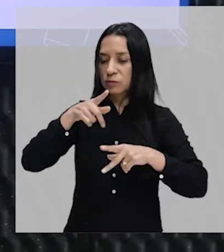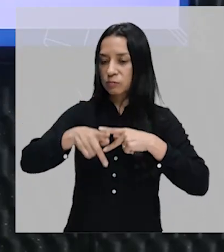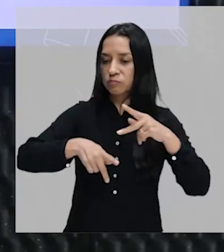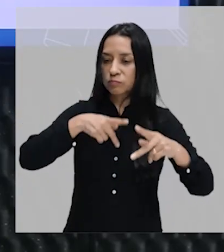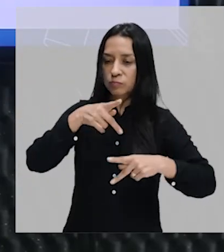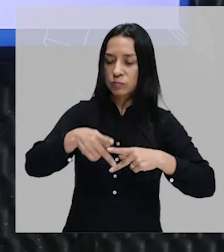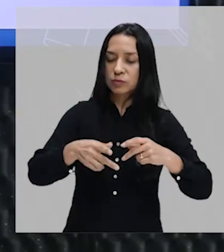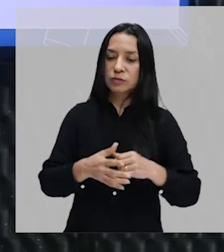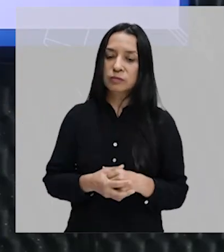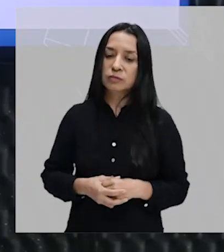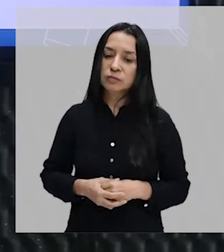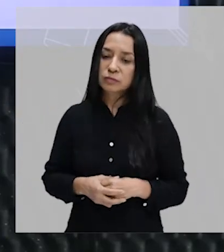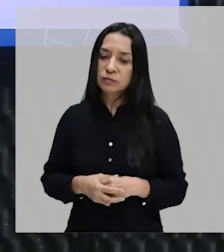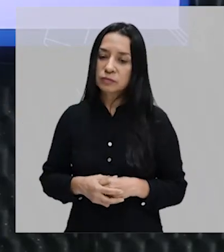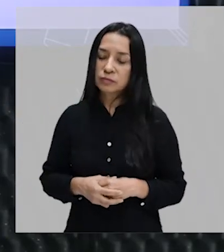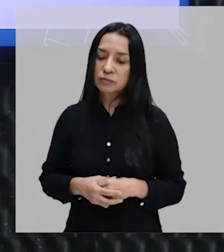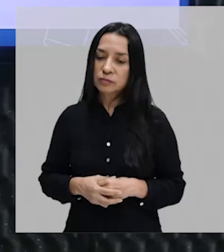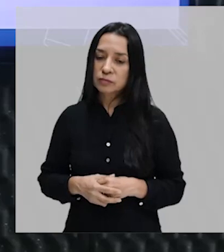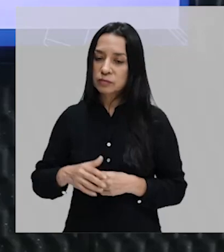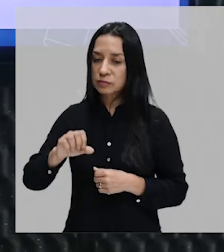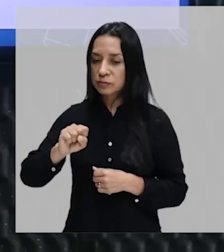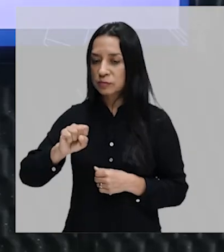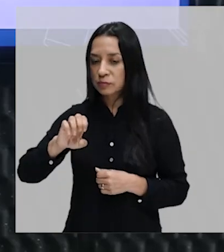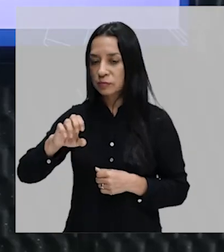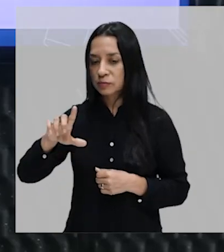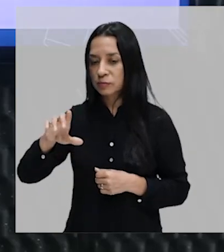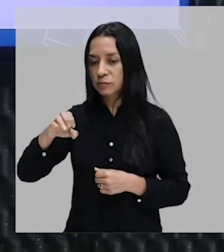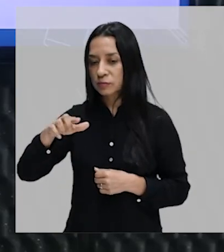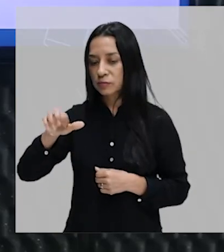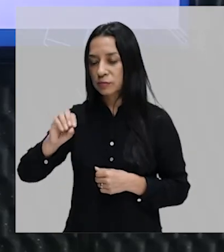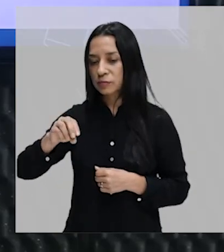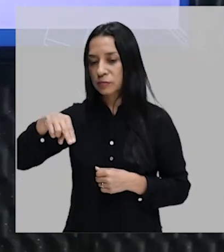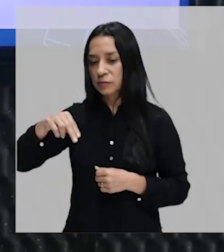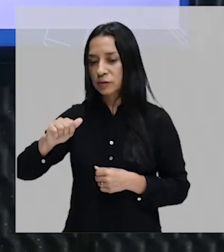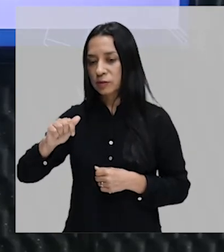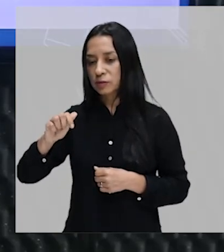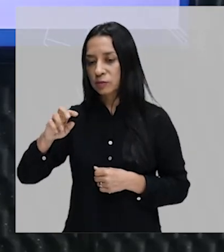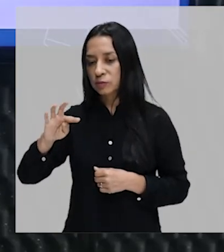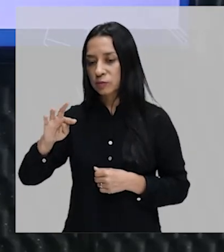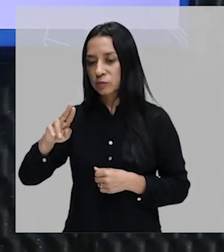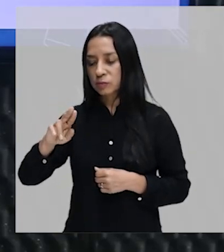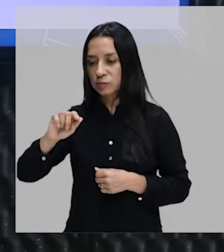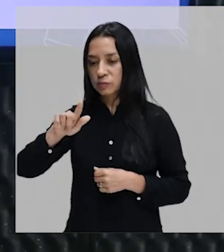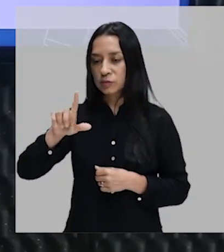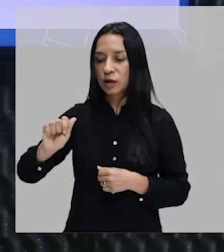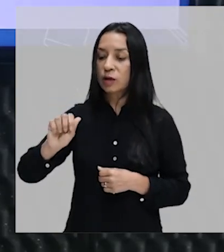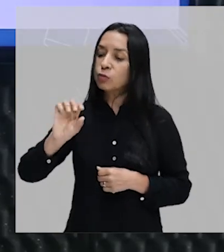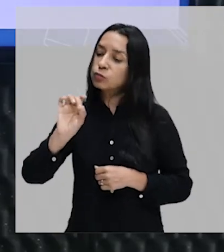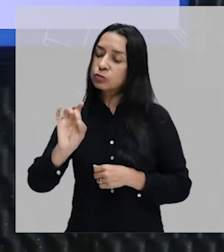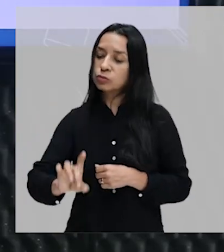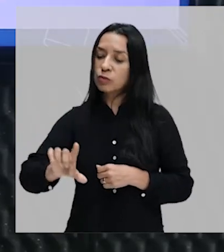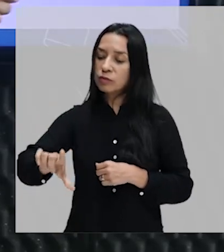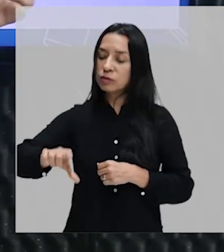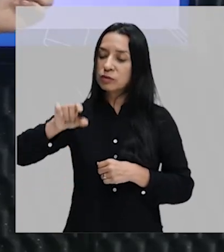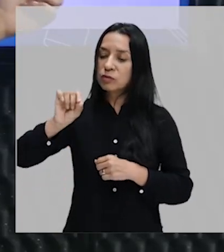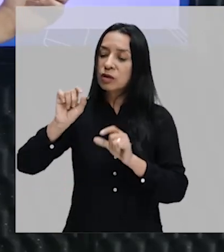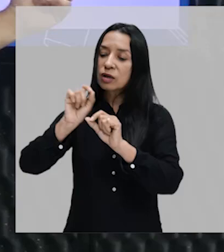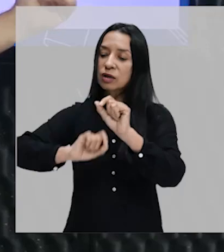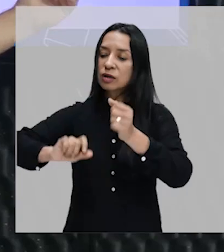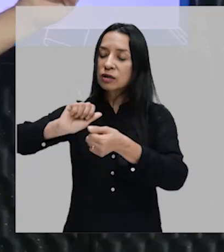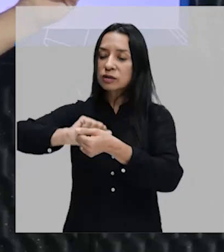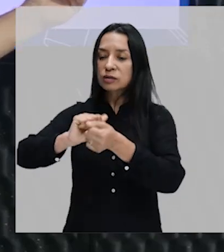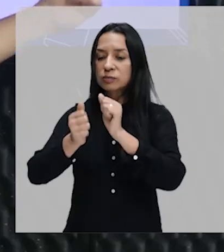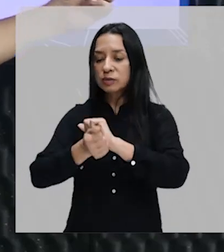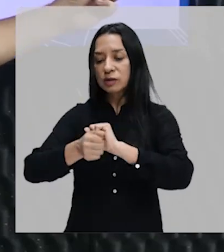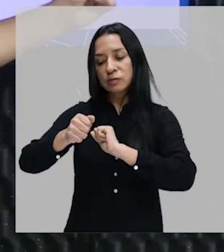população. E a seleção natural só vai selecionar quem está adaptado para viver no ambiente. Então, também vai promover